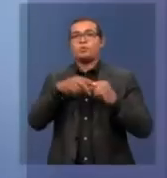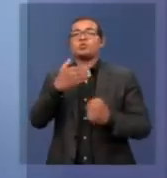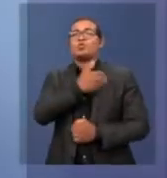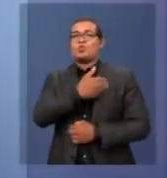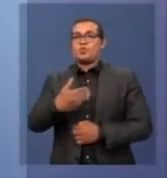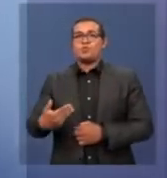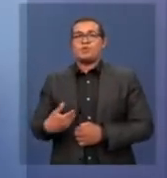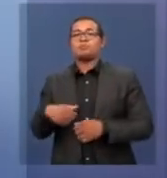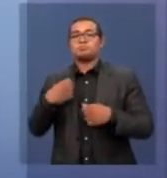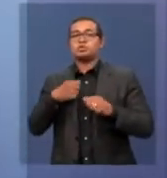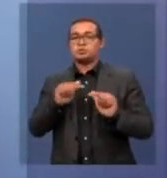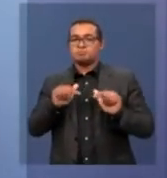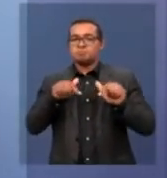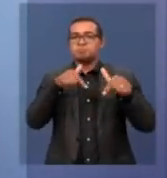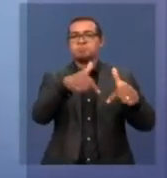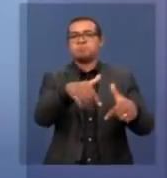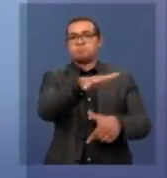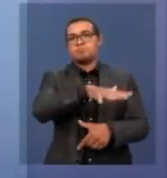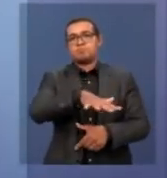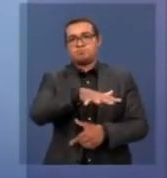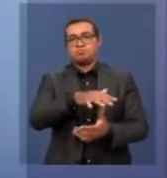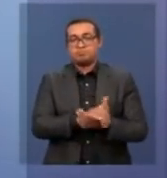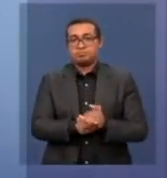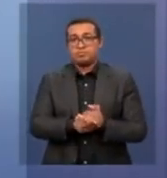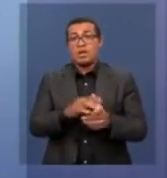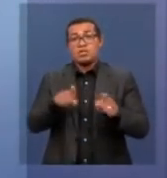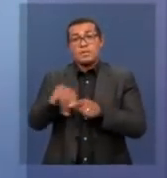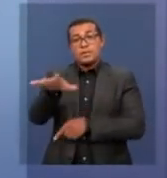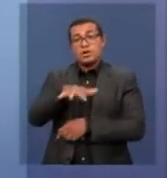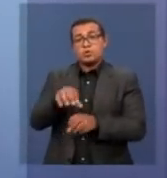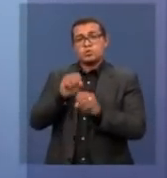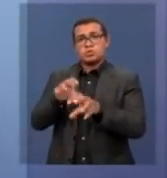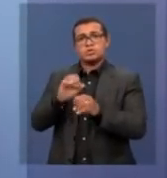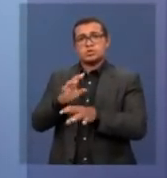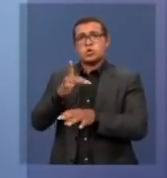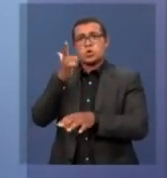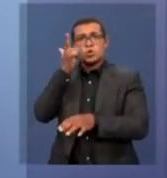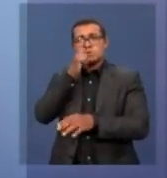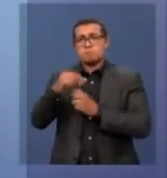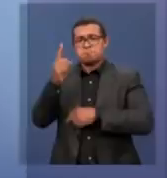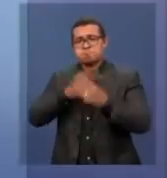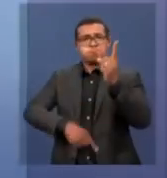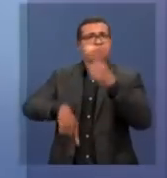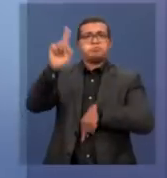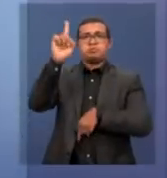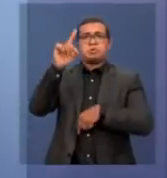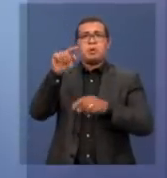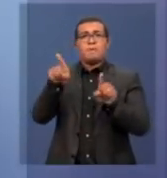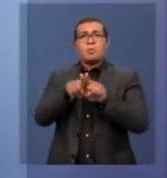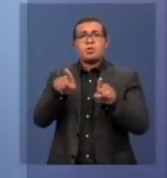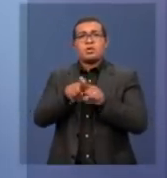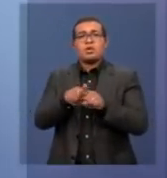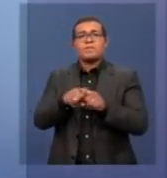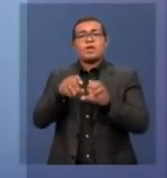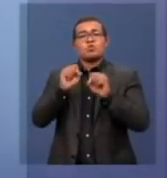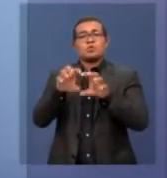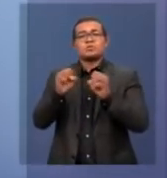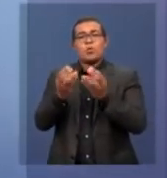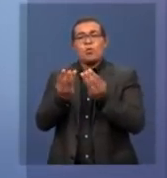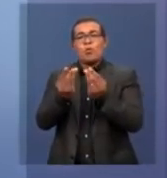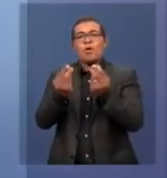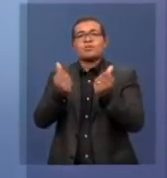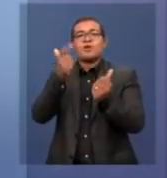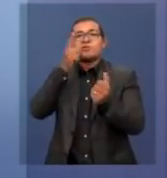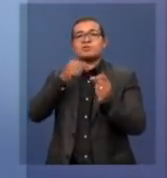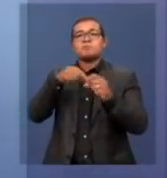que atuar e na educação nós conquistamos resultados extraordinários porque nós aumentamos a qualidade da educação apesar